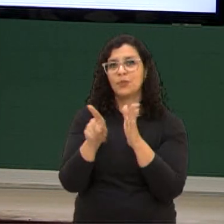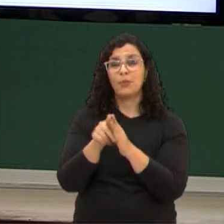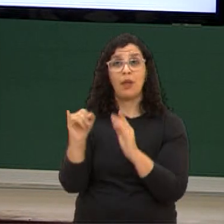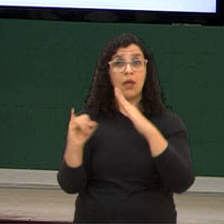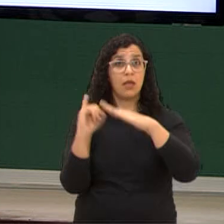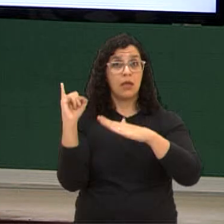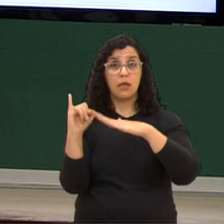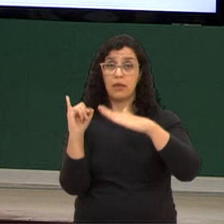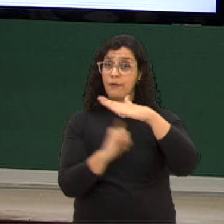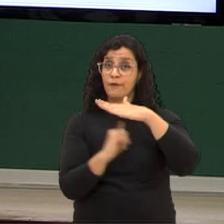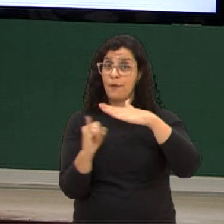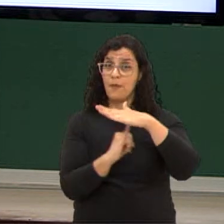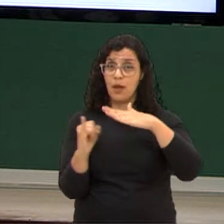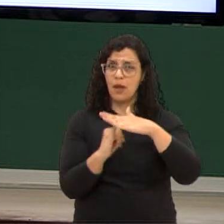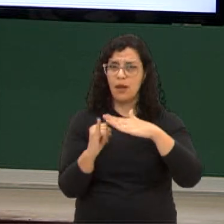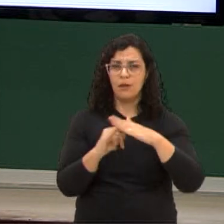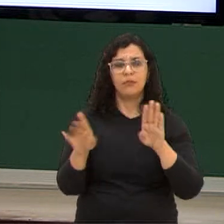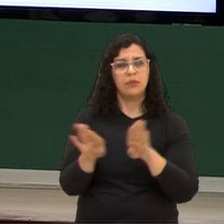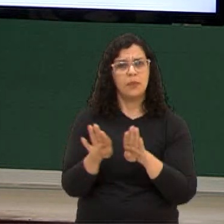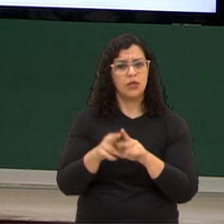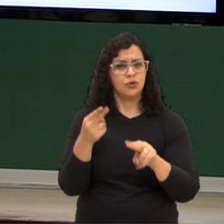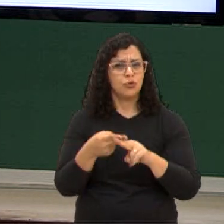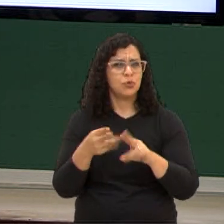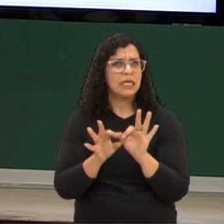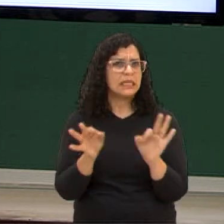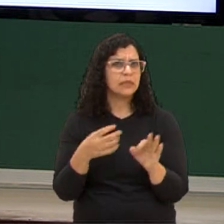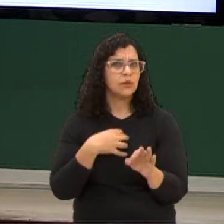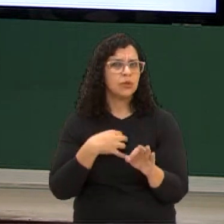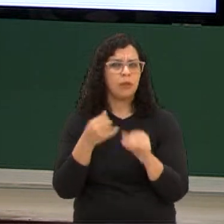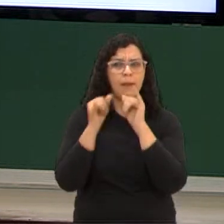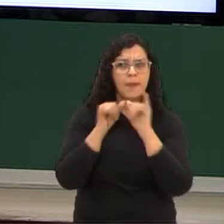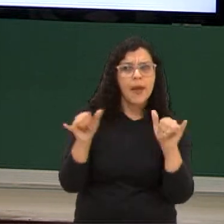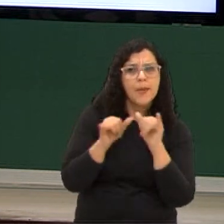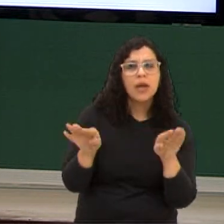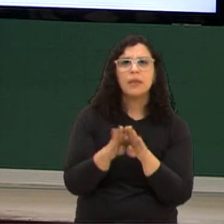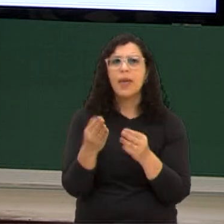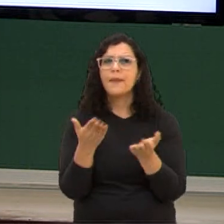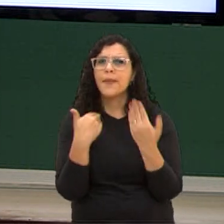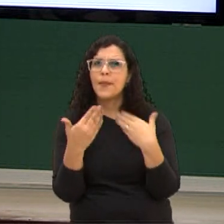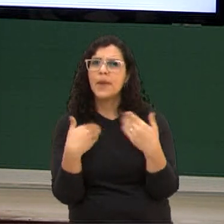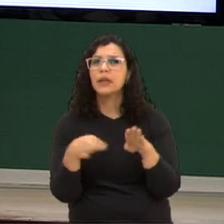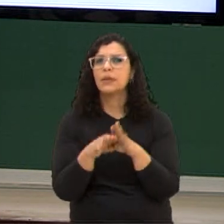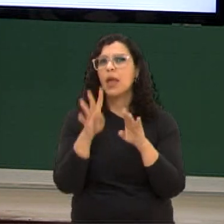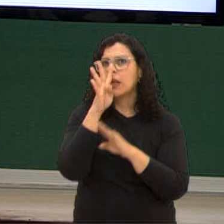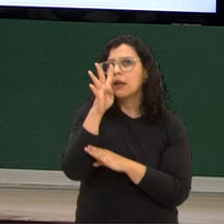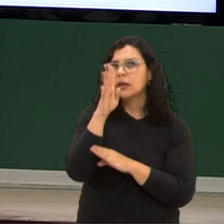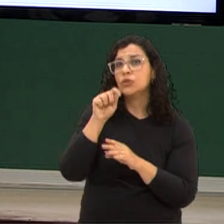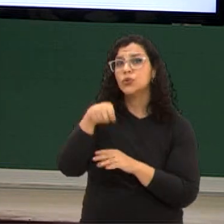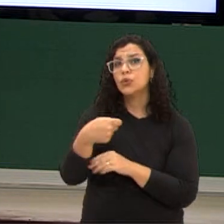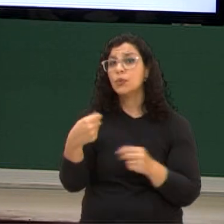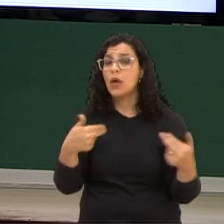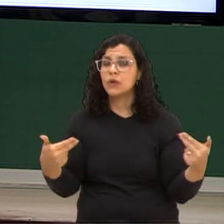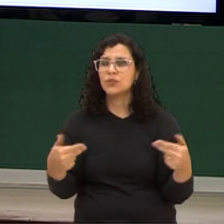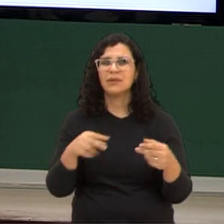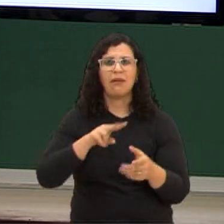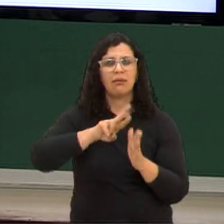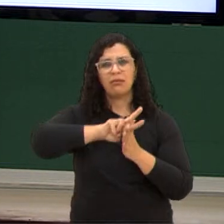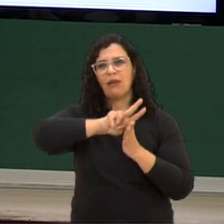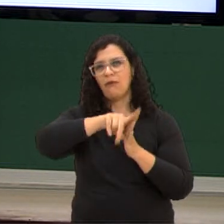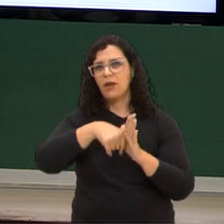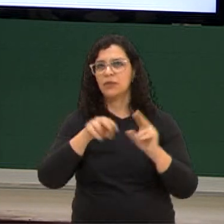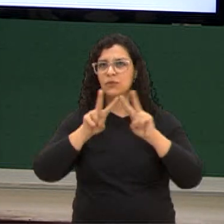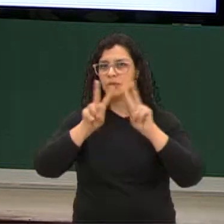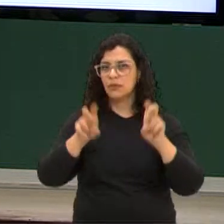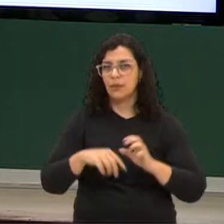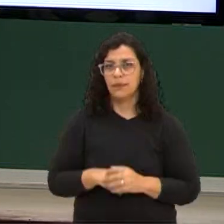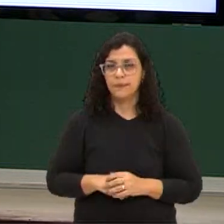essa rapidez, que as pessoas utilizam para dar recados, fazer comentários e críticas sobre os diversos assuntos.